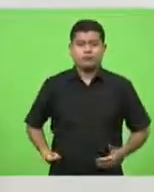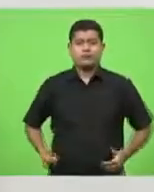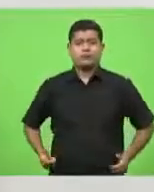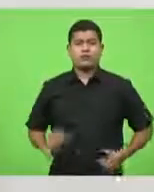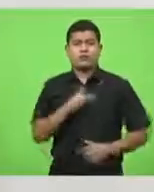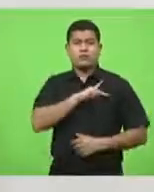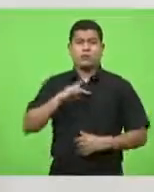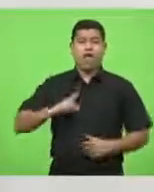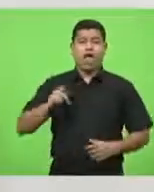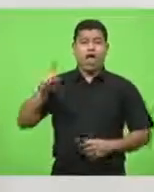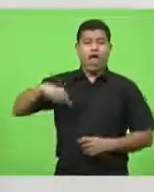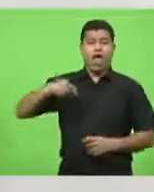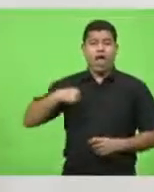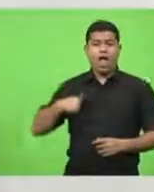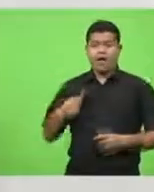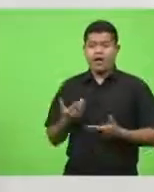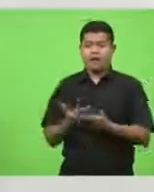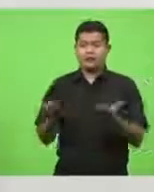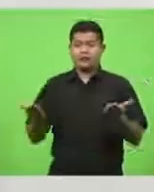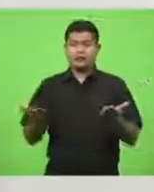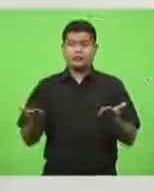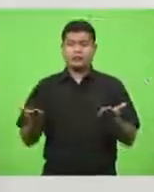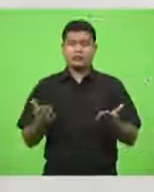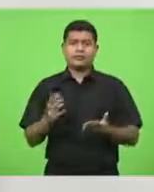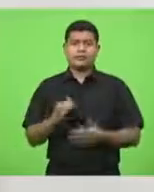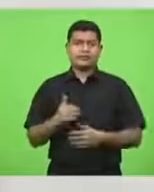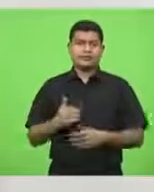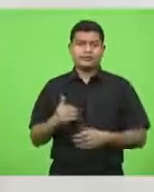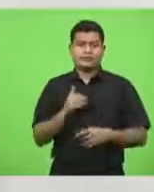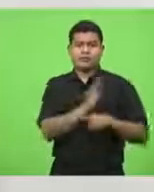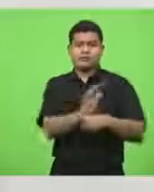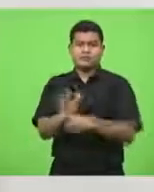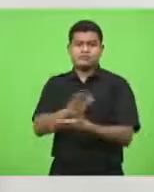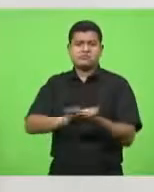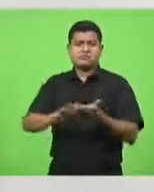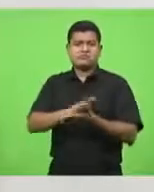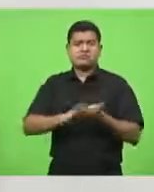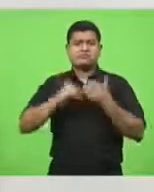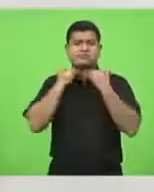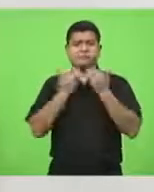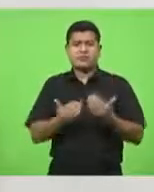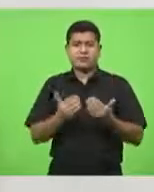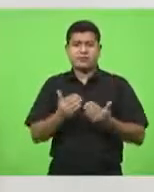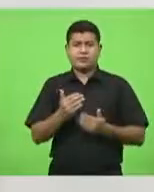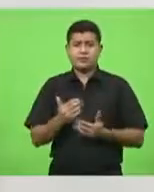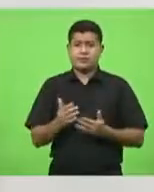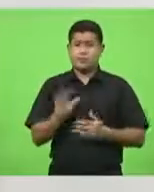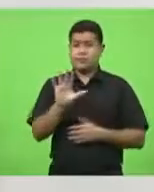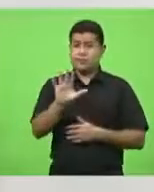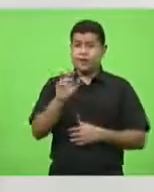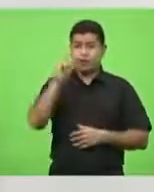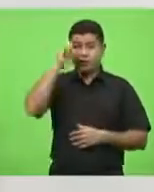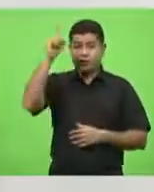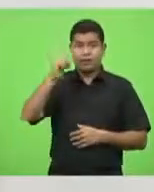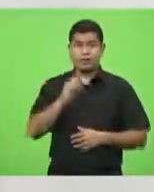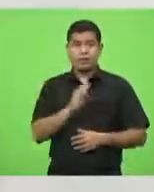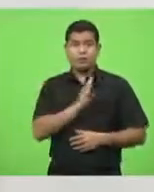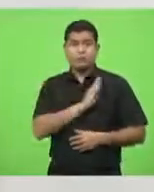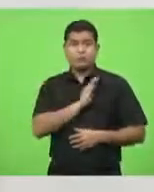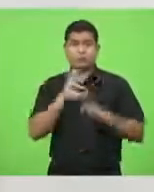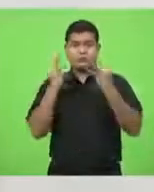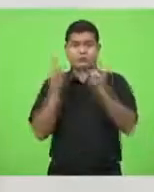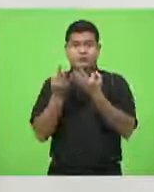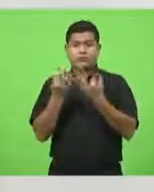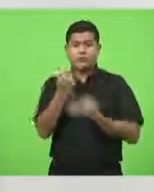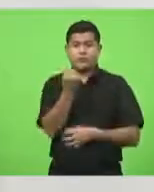causa de miséria, só não ajuda em nada, que só dá miséria e pobreza. Pois é, mas no Bolsa Família de R$ 89 do